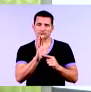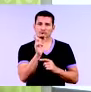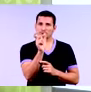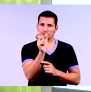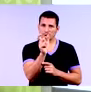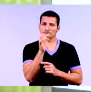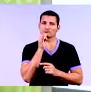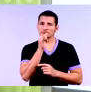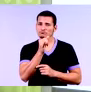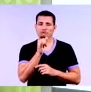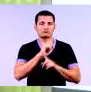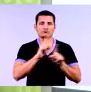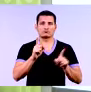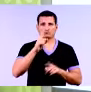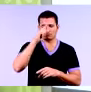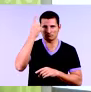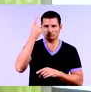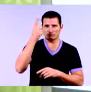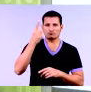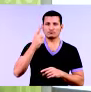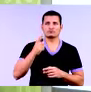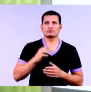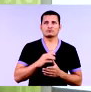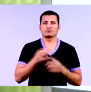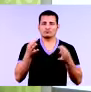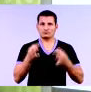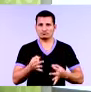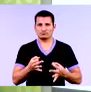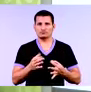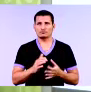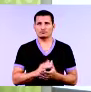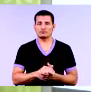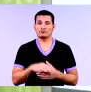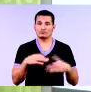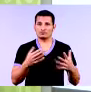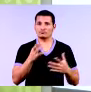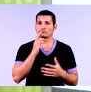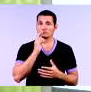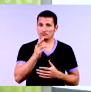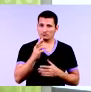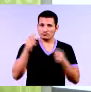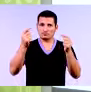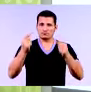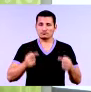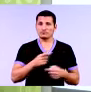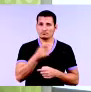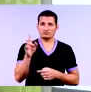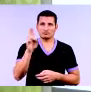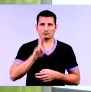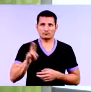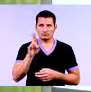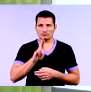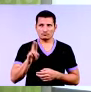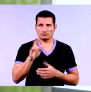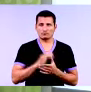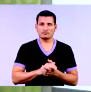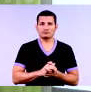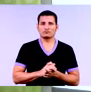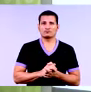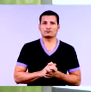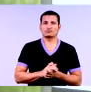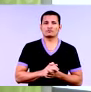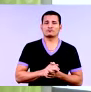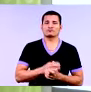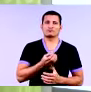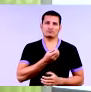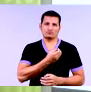não foi criada, certo? Então, para responder essa questão, vocês vão utilizar o valor da